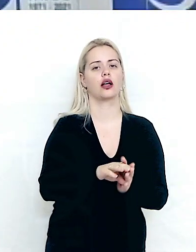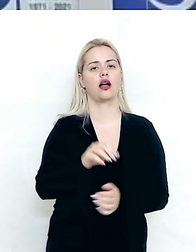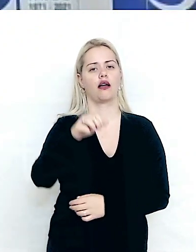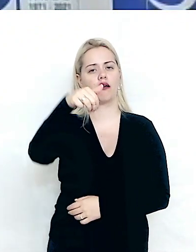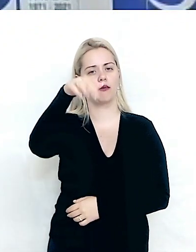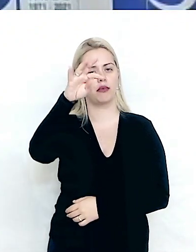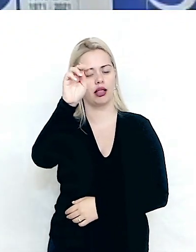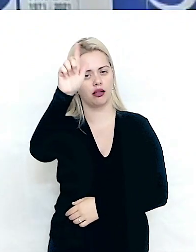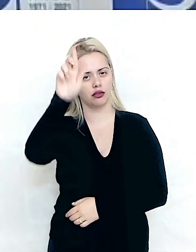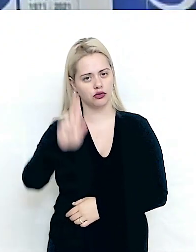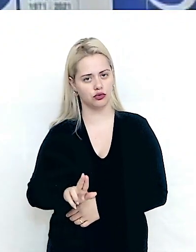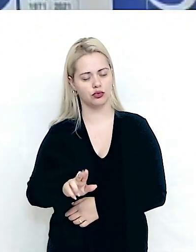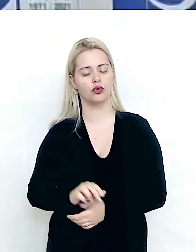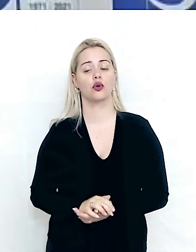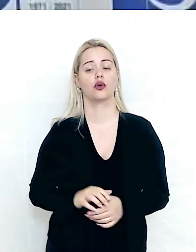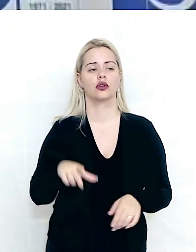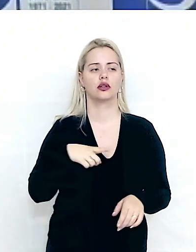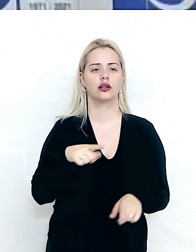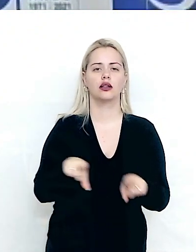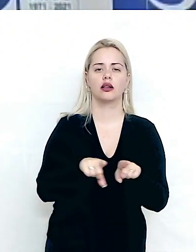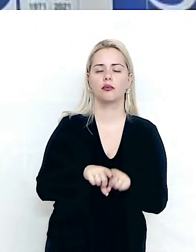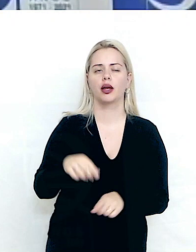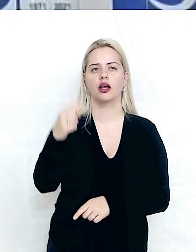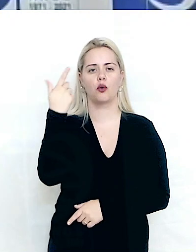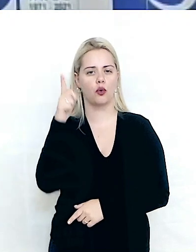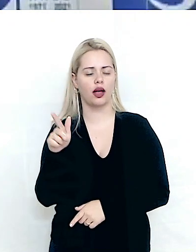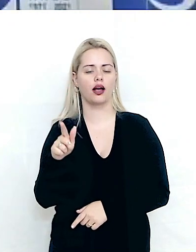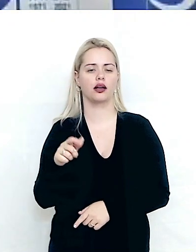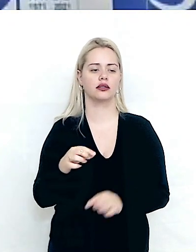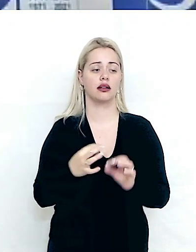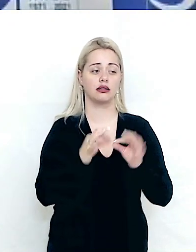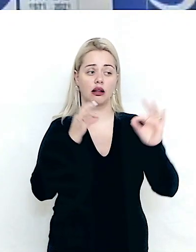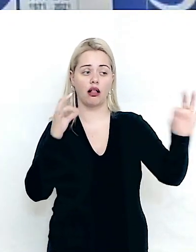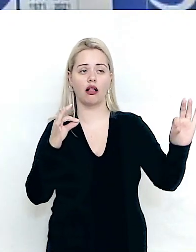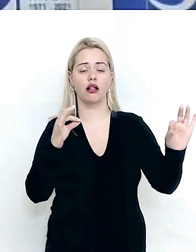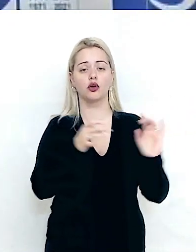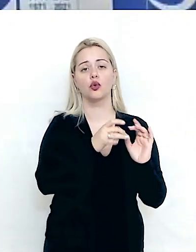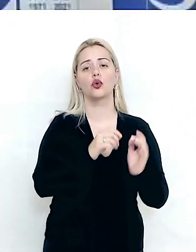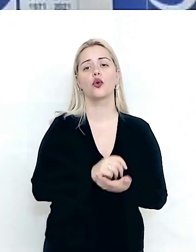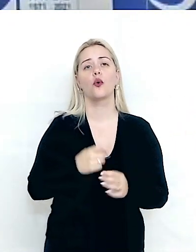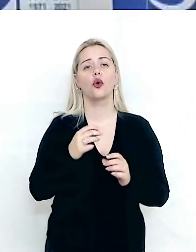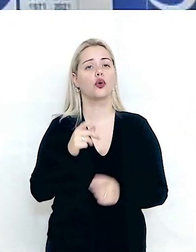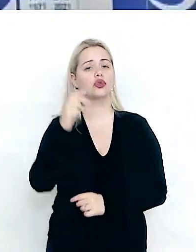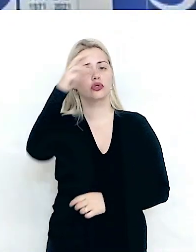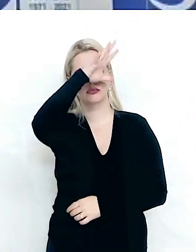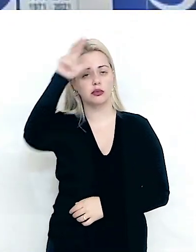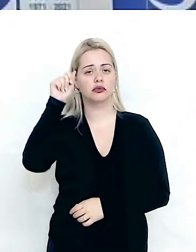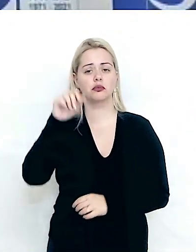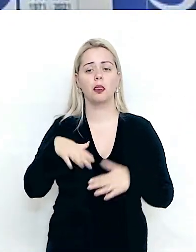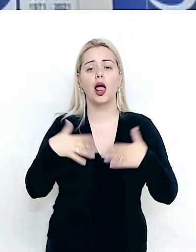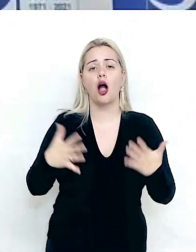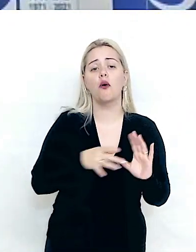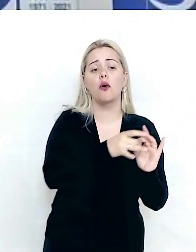Goiás. Enfim, a centenas de quilômetros da Amazônia. Qual é o vínculo? Qual é o vínculo com a questão